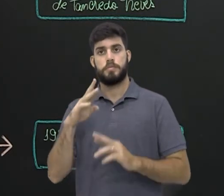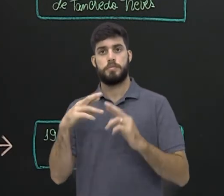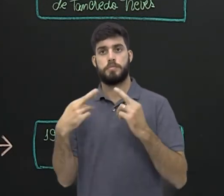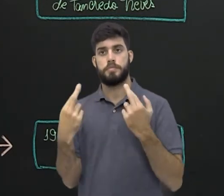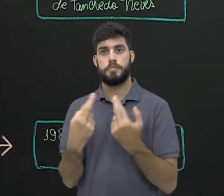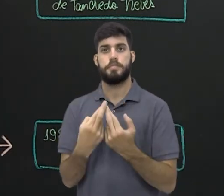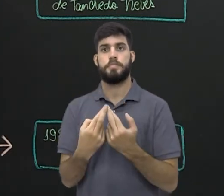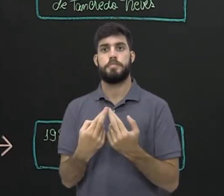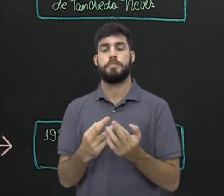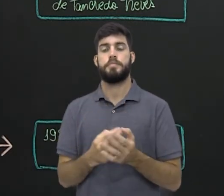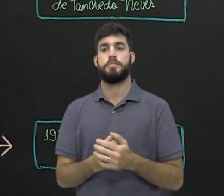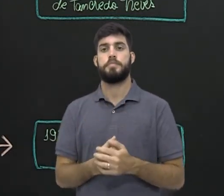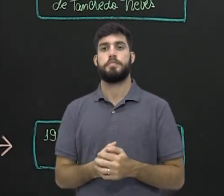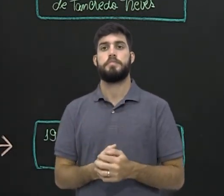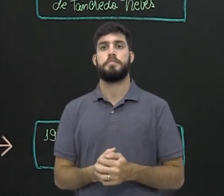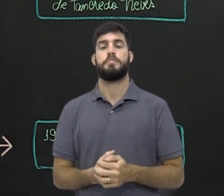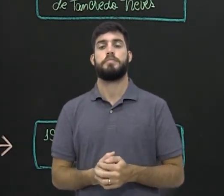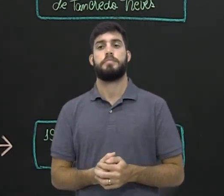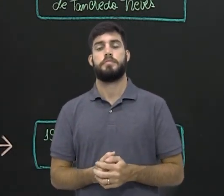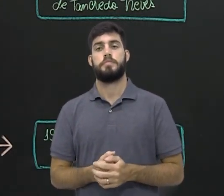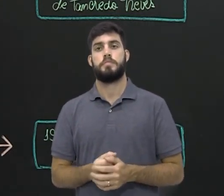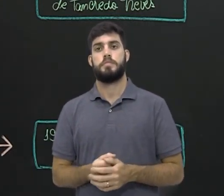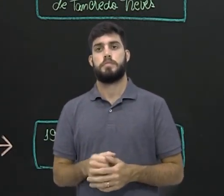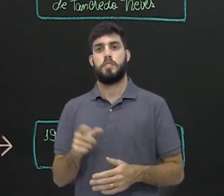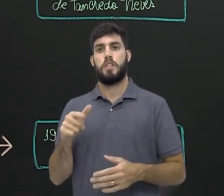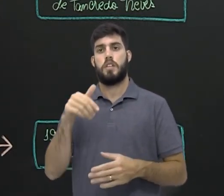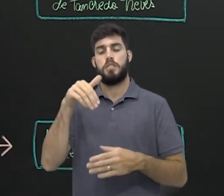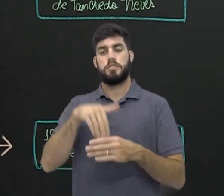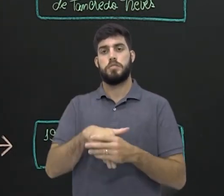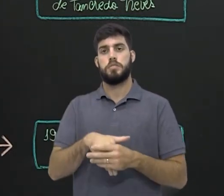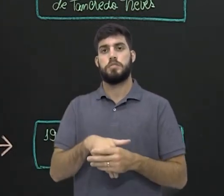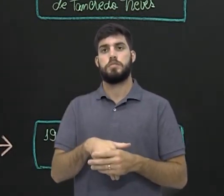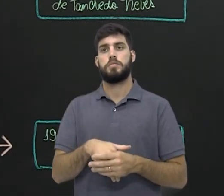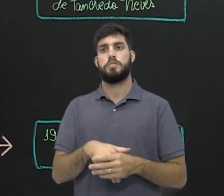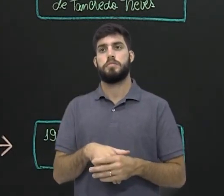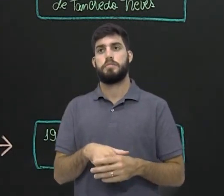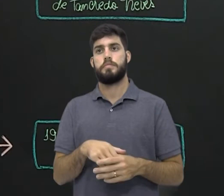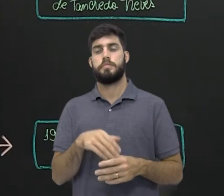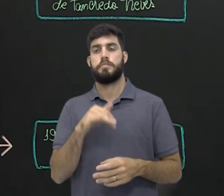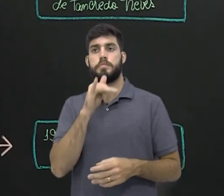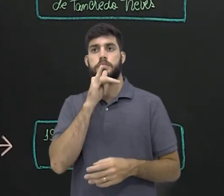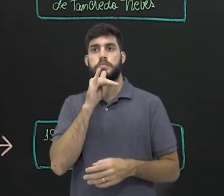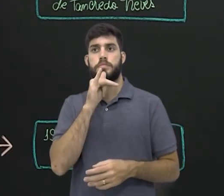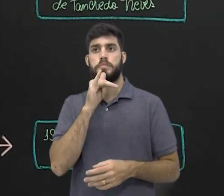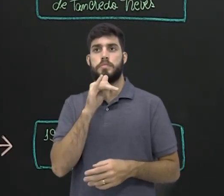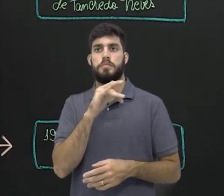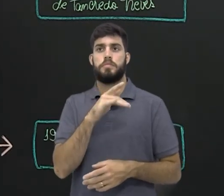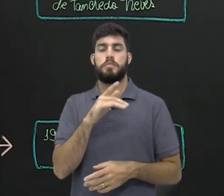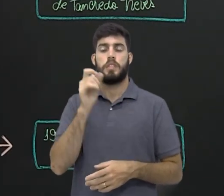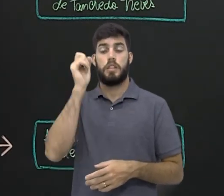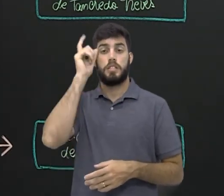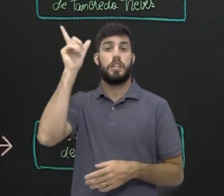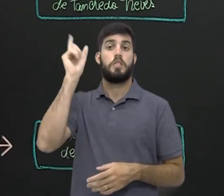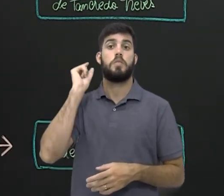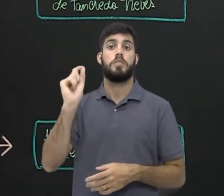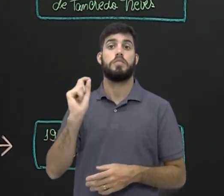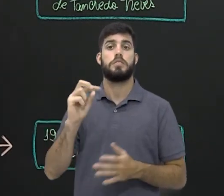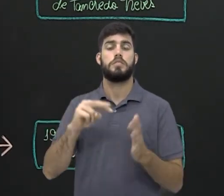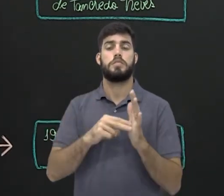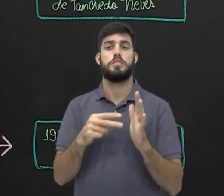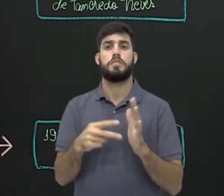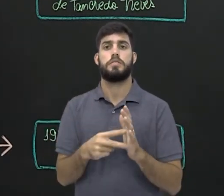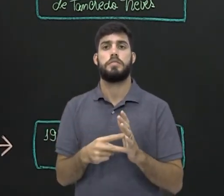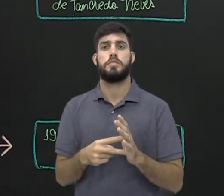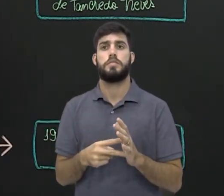fazer eleições para a chamada Assembleia Nacional Constituinte. O nome é difícil, mas a ideia é mais simples.